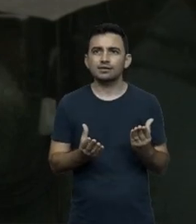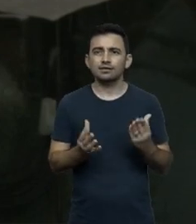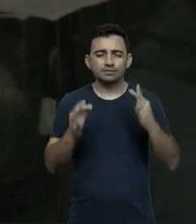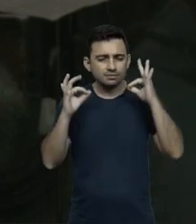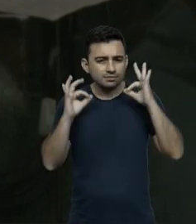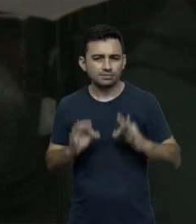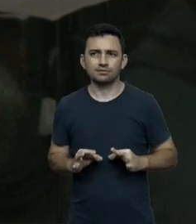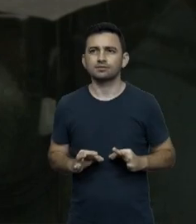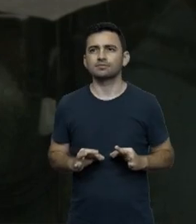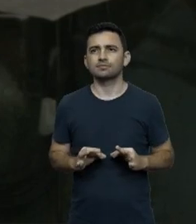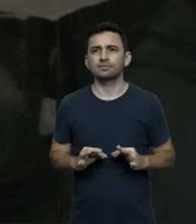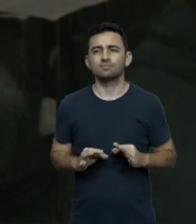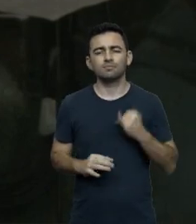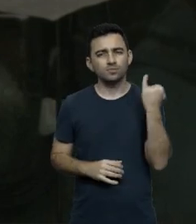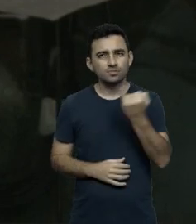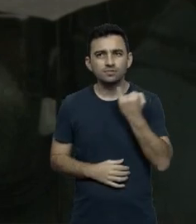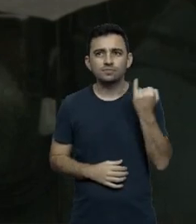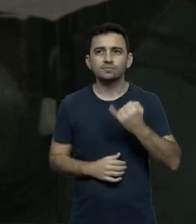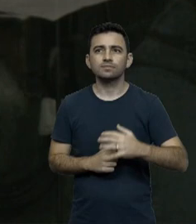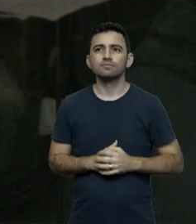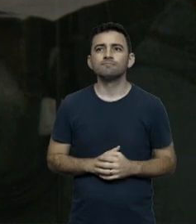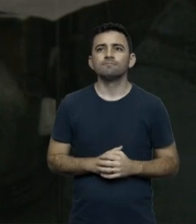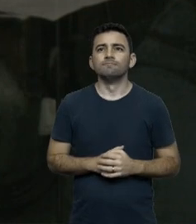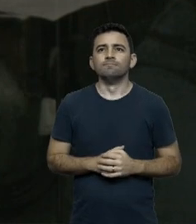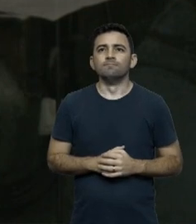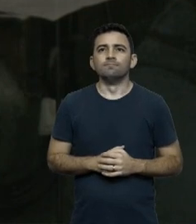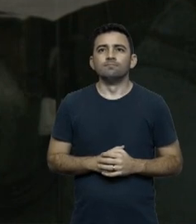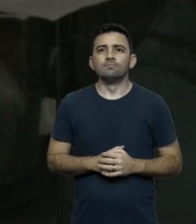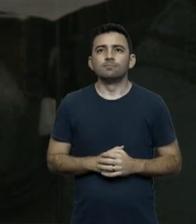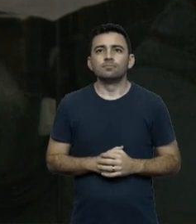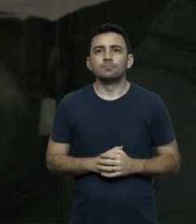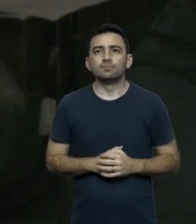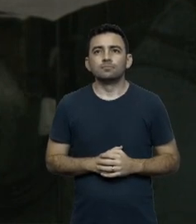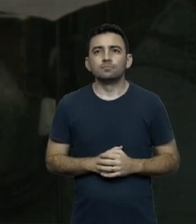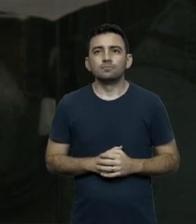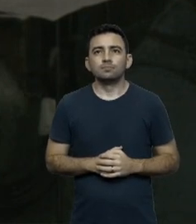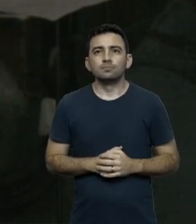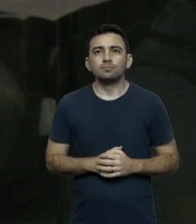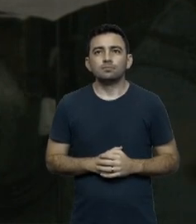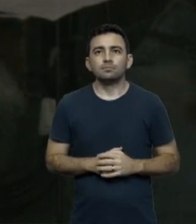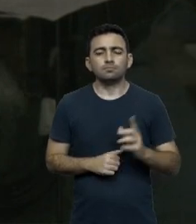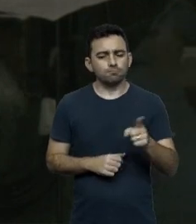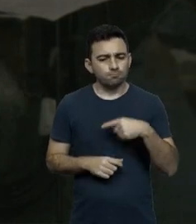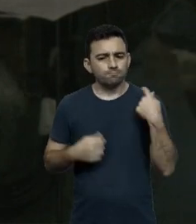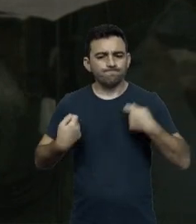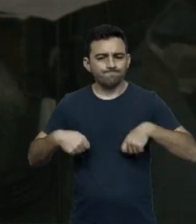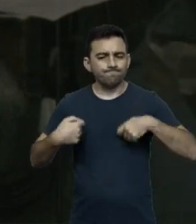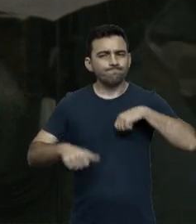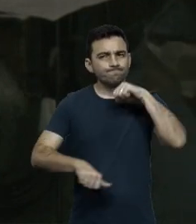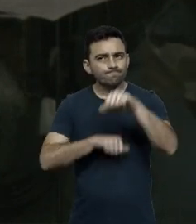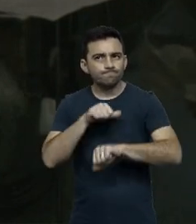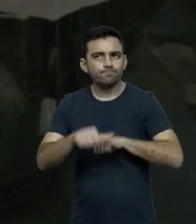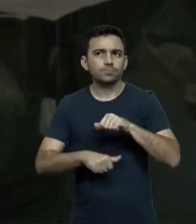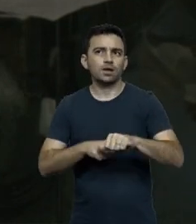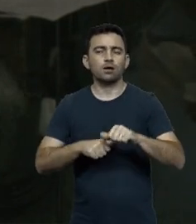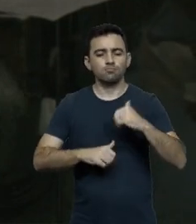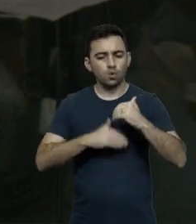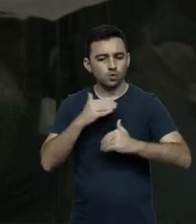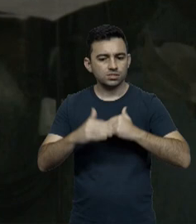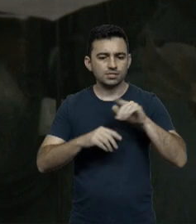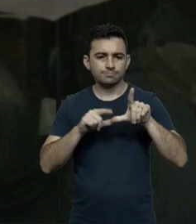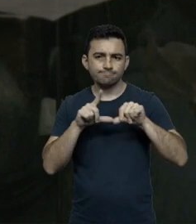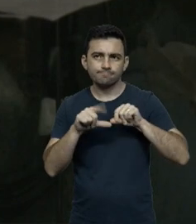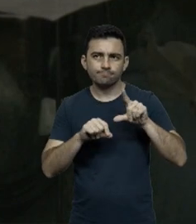importante para a gente e nós temos o que transformar esse processo seletivo